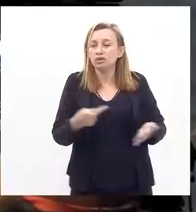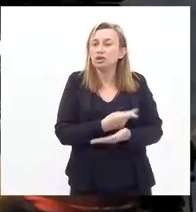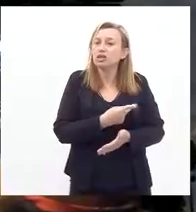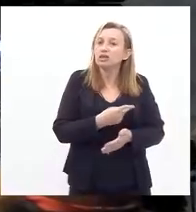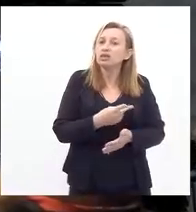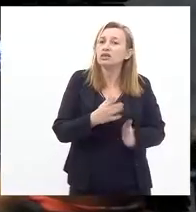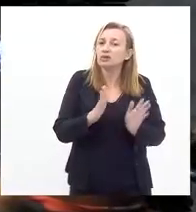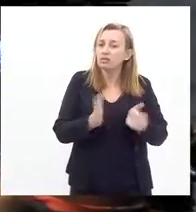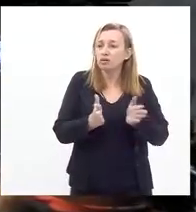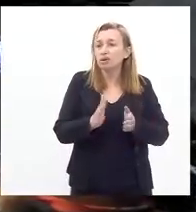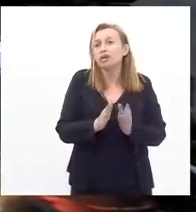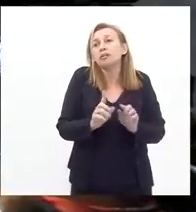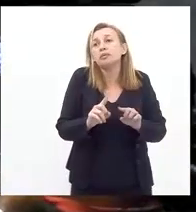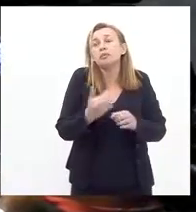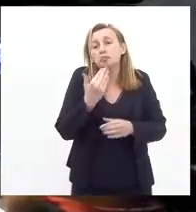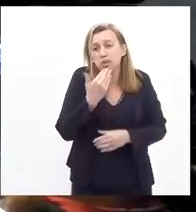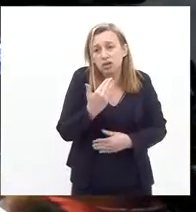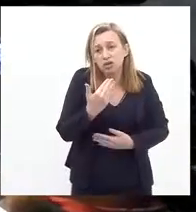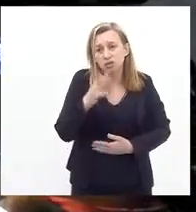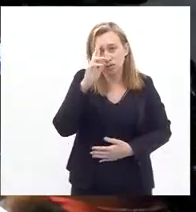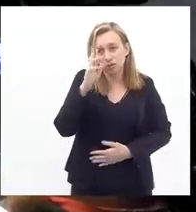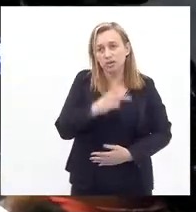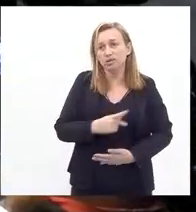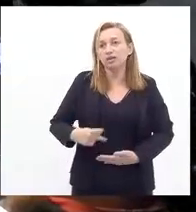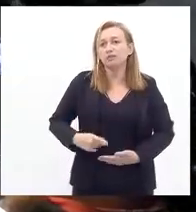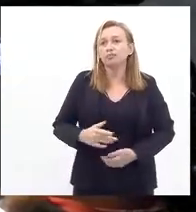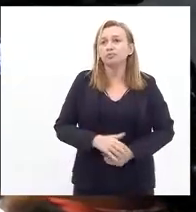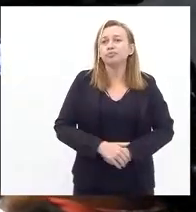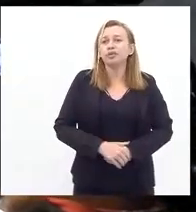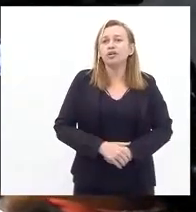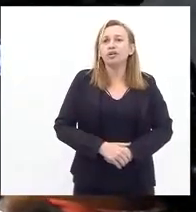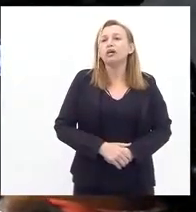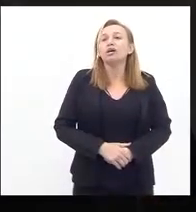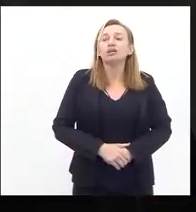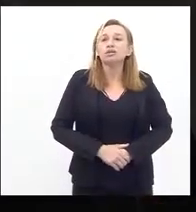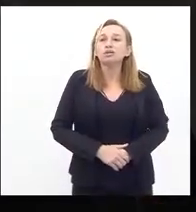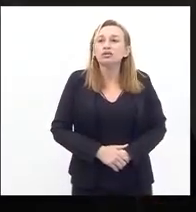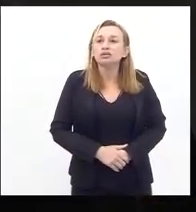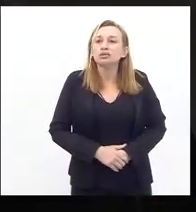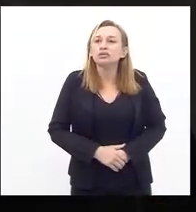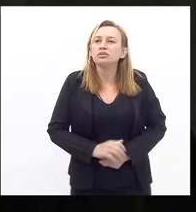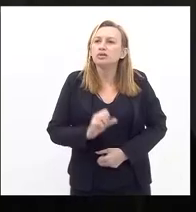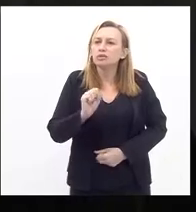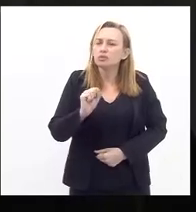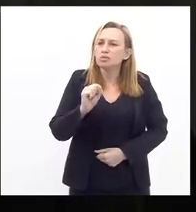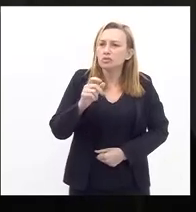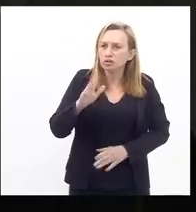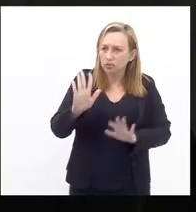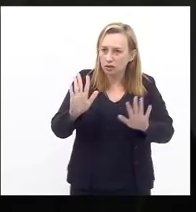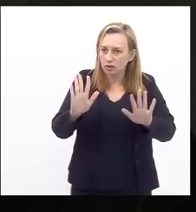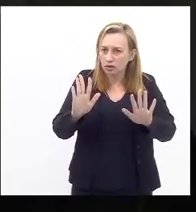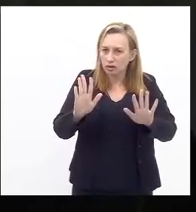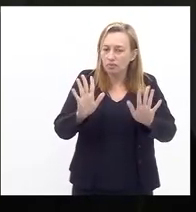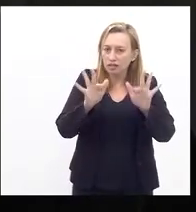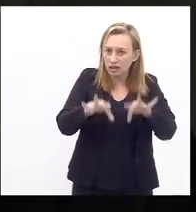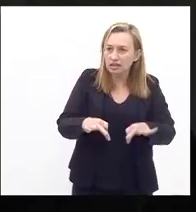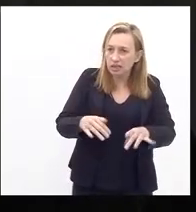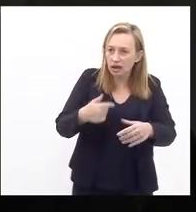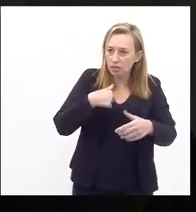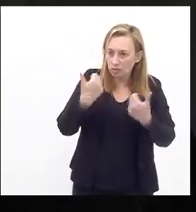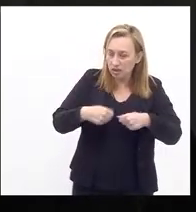no meio do caminho faça um apelo senhor para temporada pois eu preciso concluir